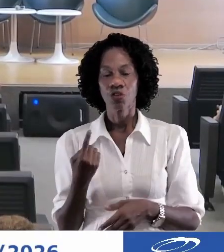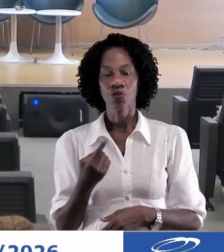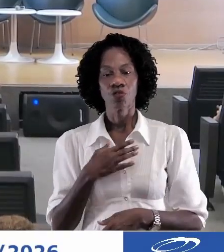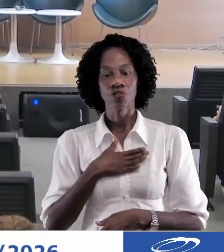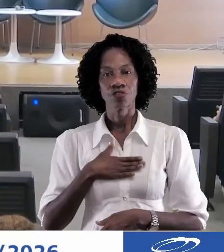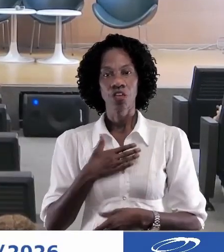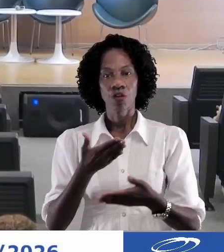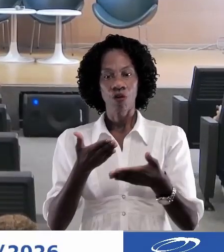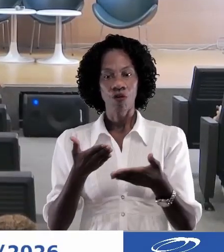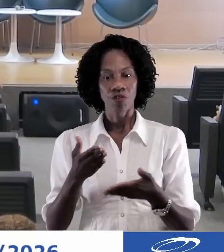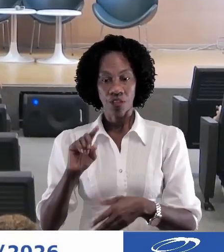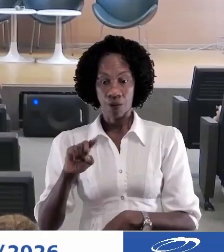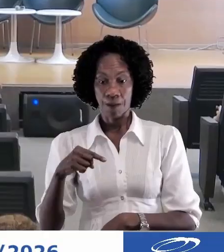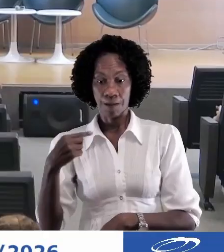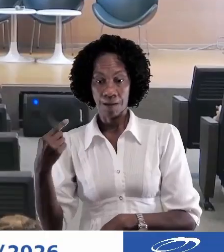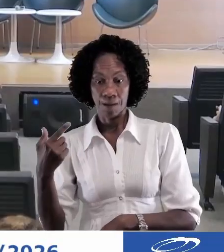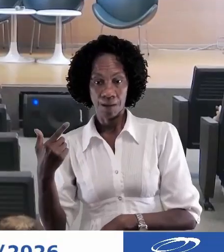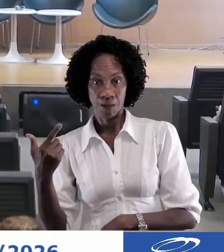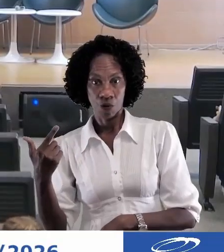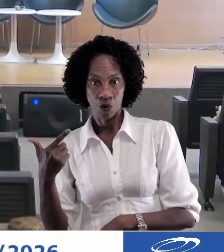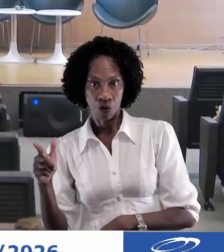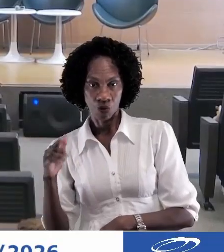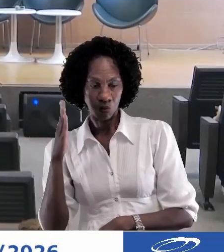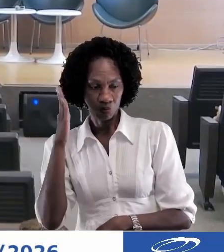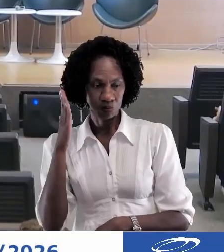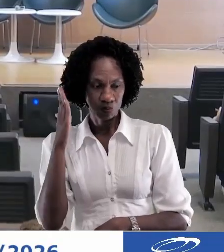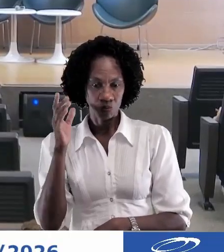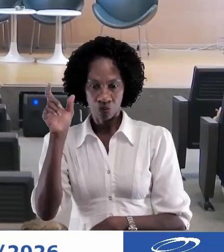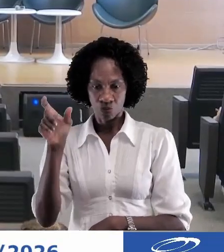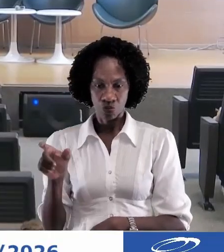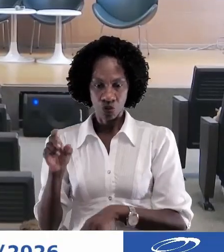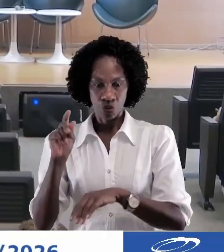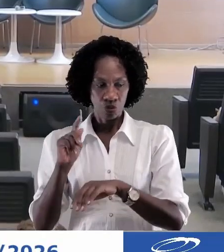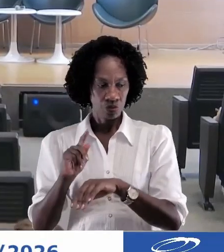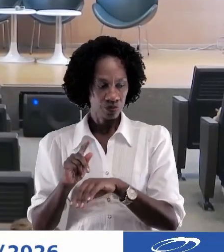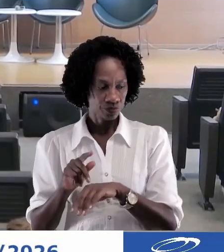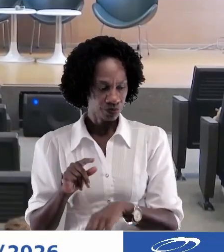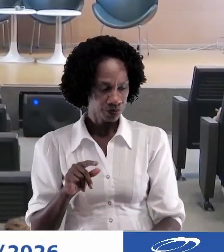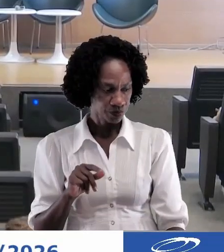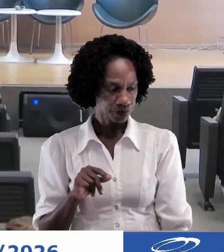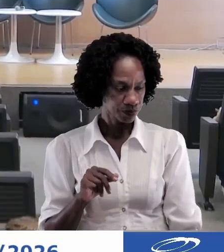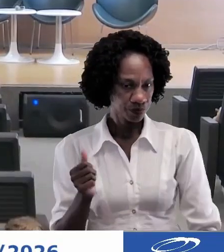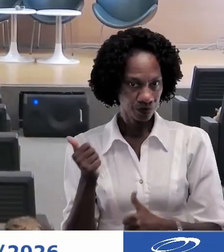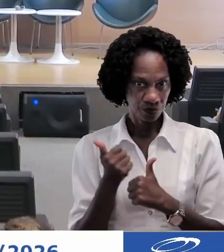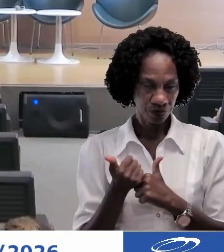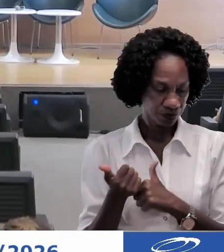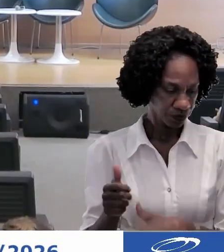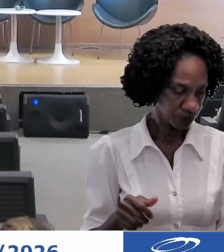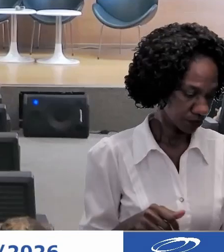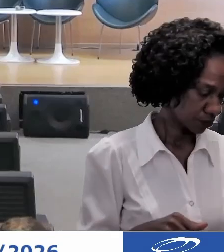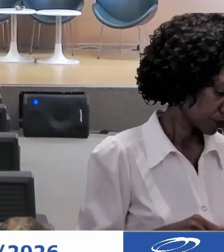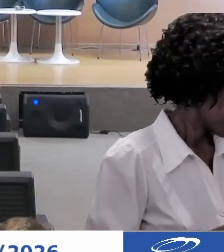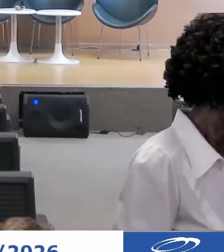o nosso próximo palestrante, que é o Dr. Nelson Astur Neto, do Hospital Israelita Einstein, em São Paulo. O